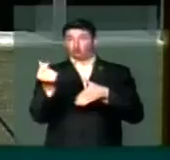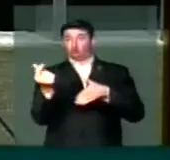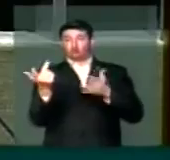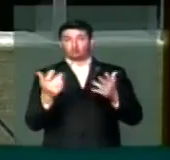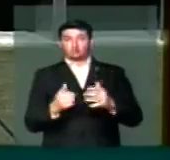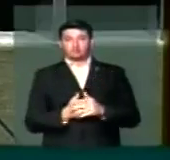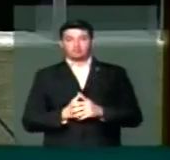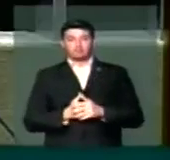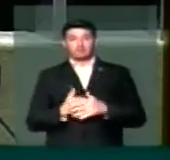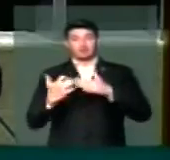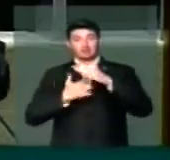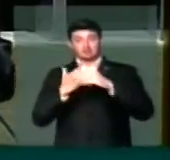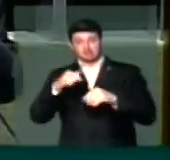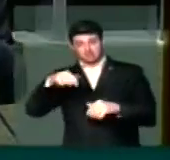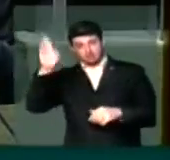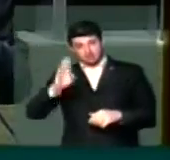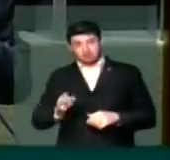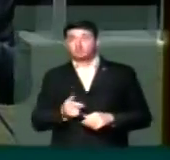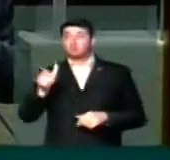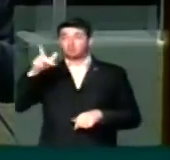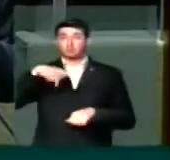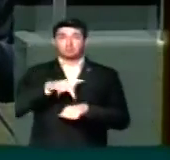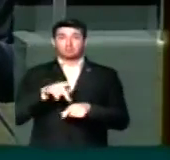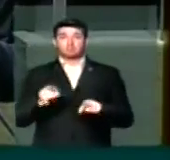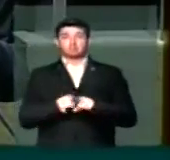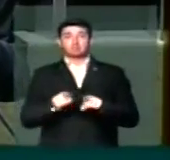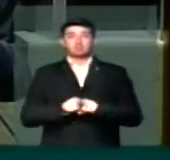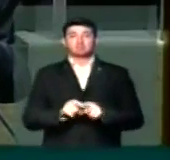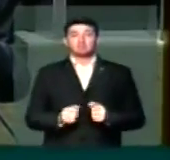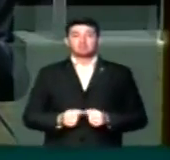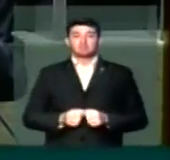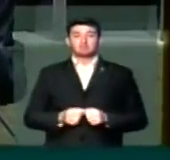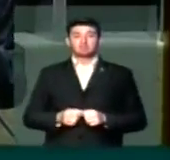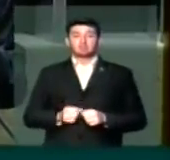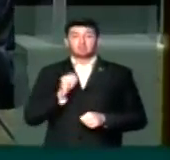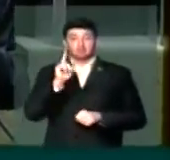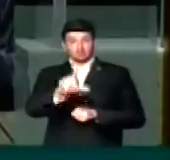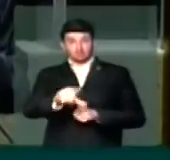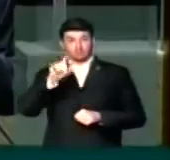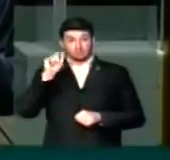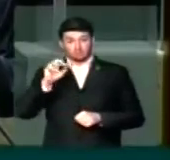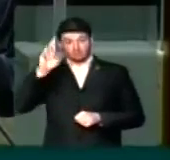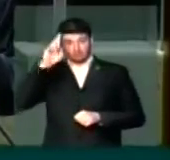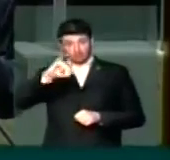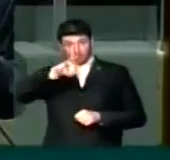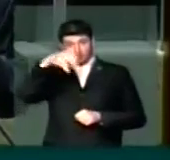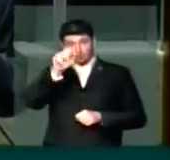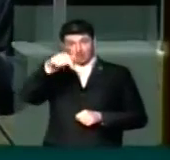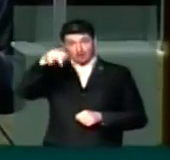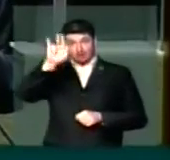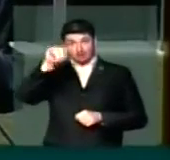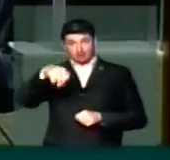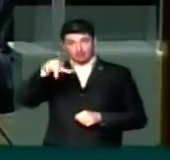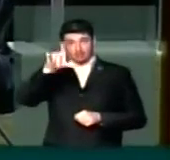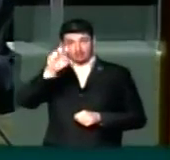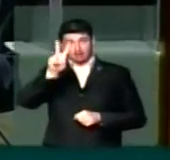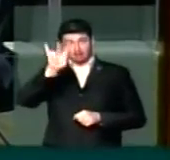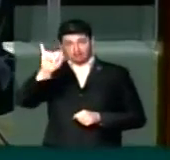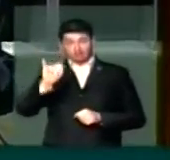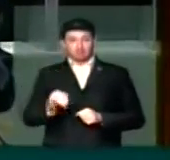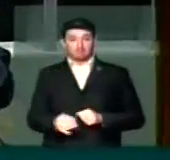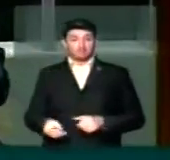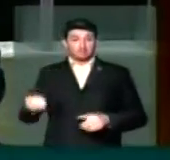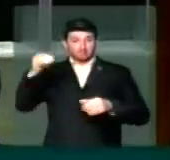capital financeiro nacional e internacional. A nomeação do senhor Joaquim Levy